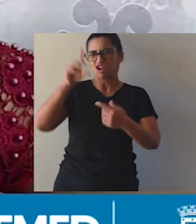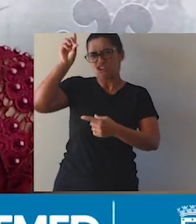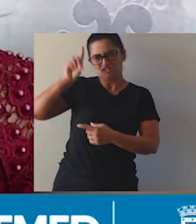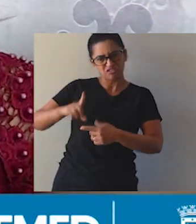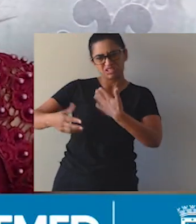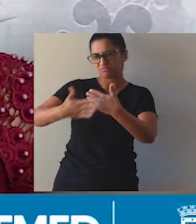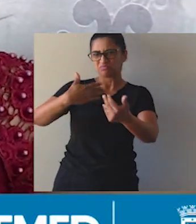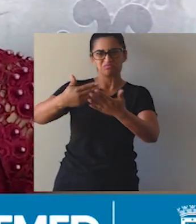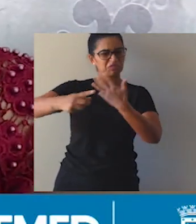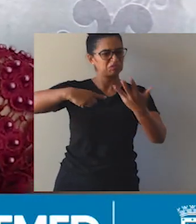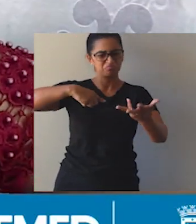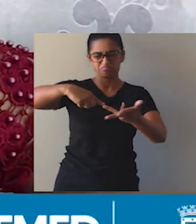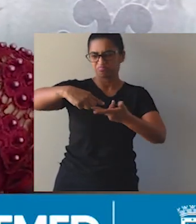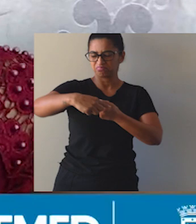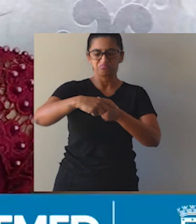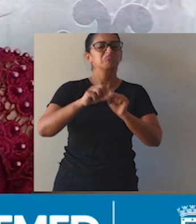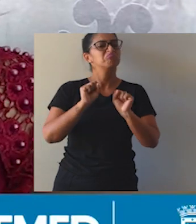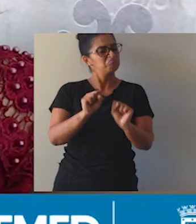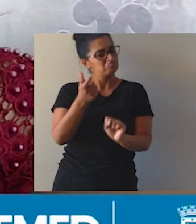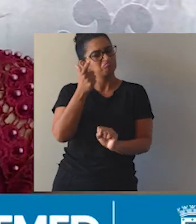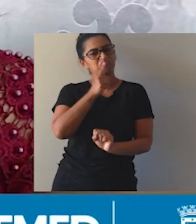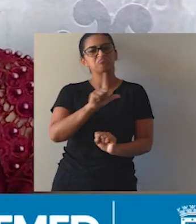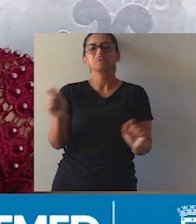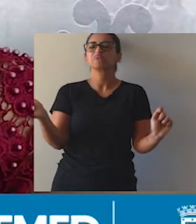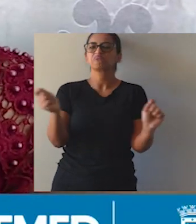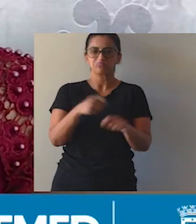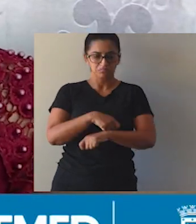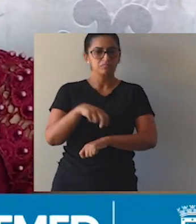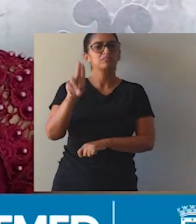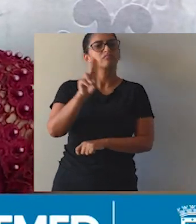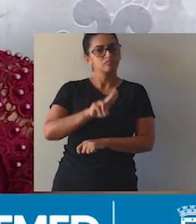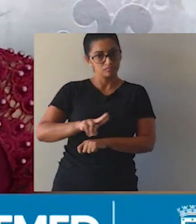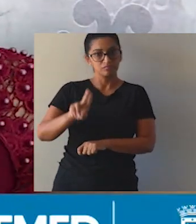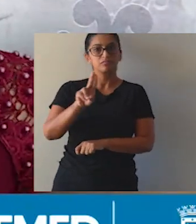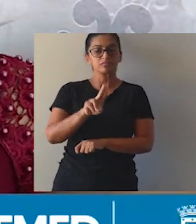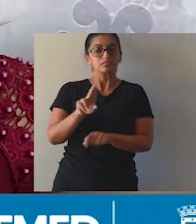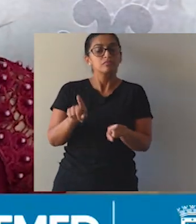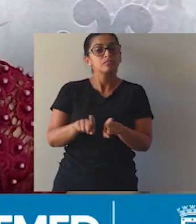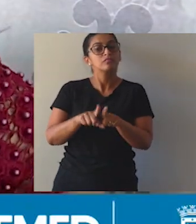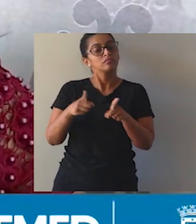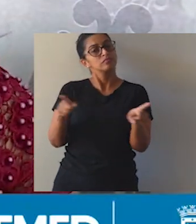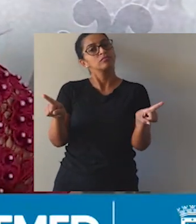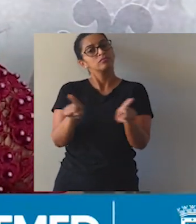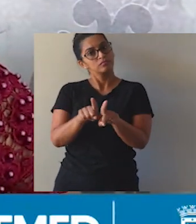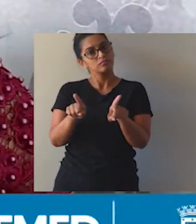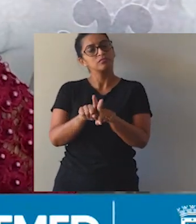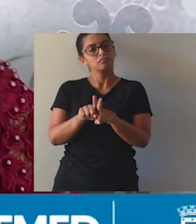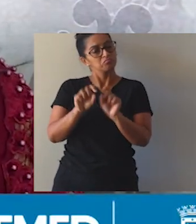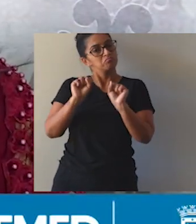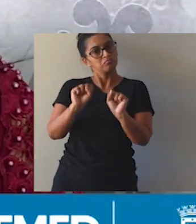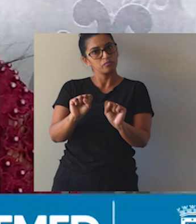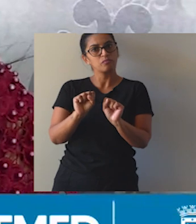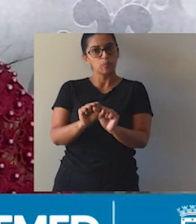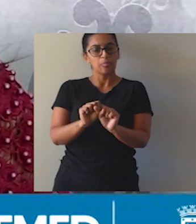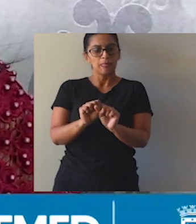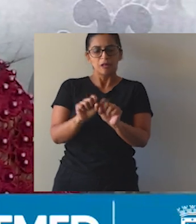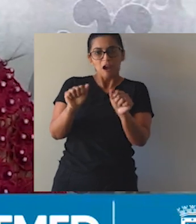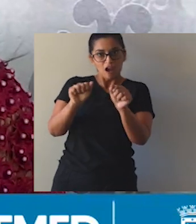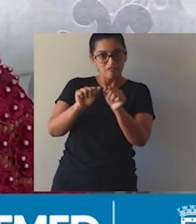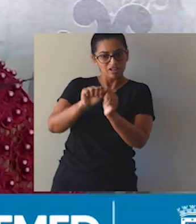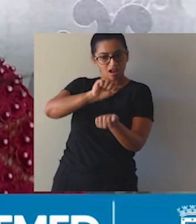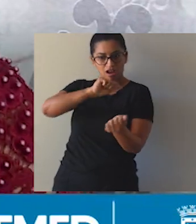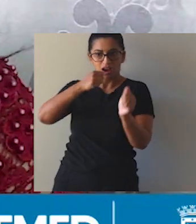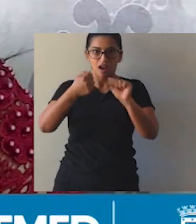trouxe. Mas a gente pode fazer adequações para casos específicos, na verdade, do baixa